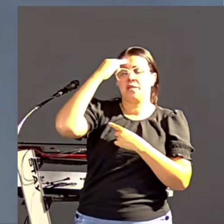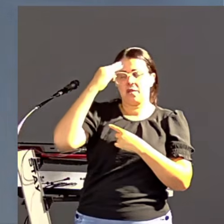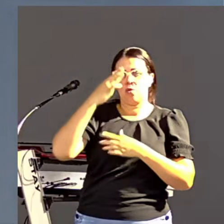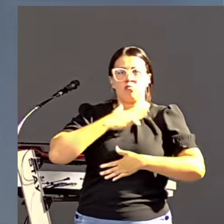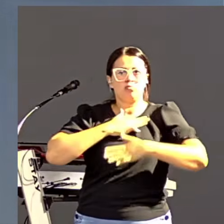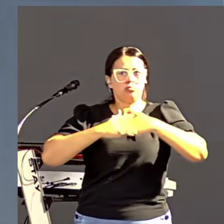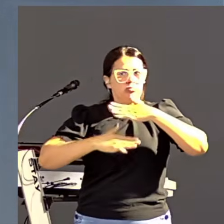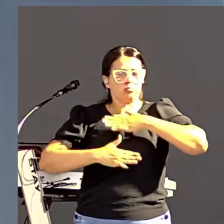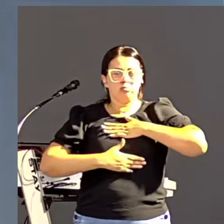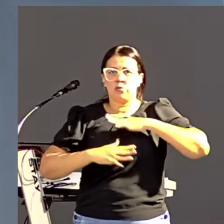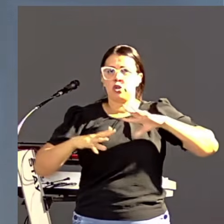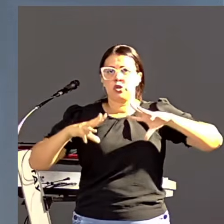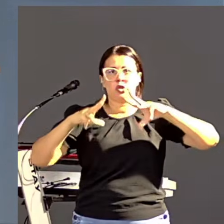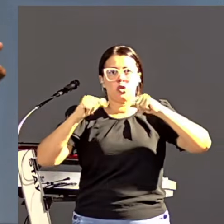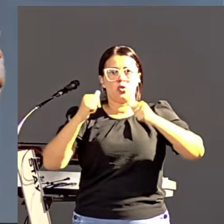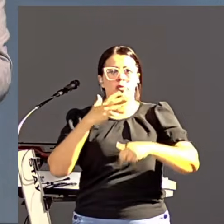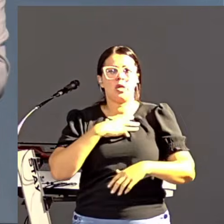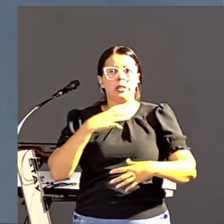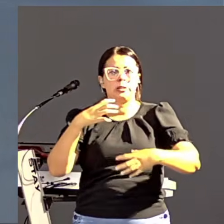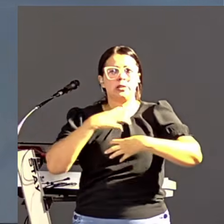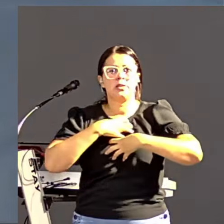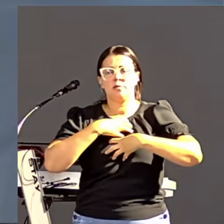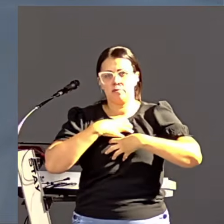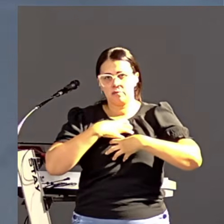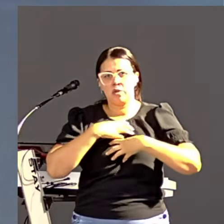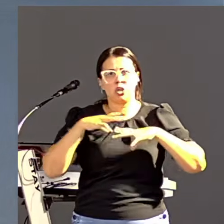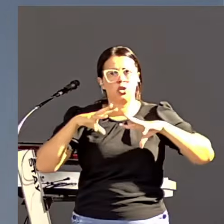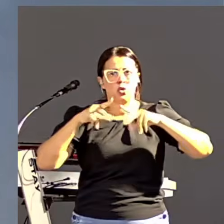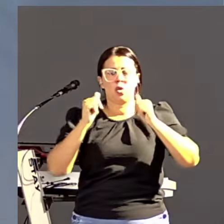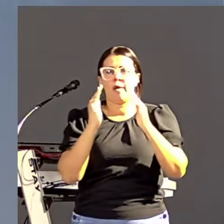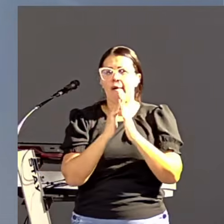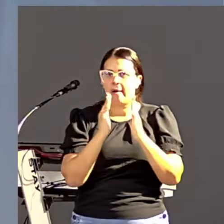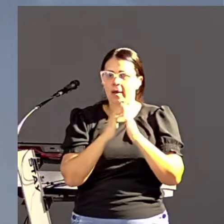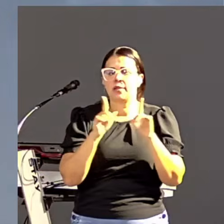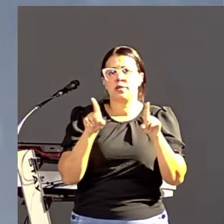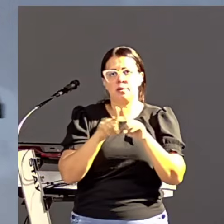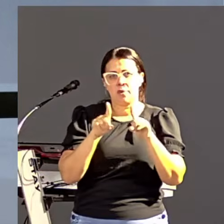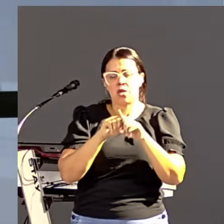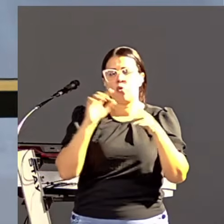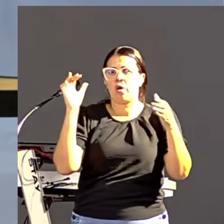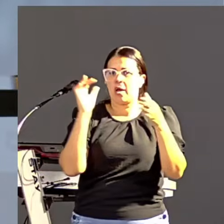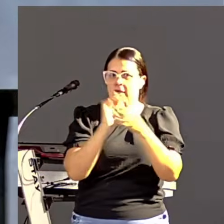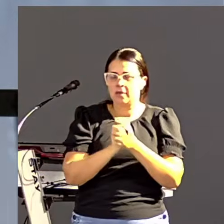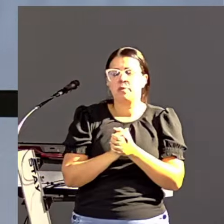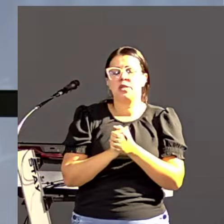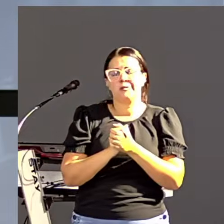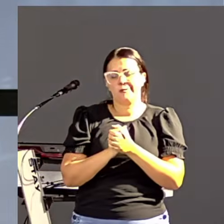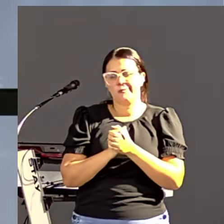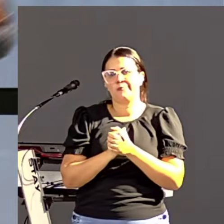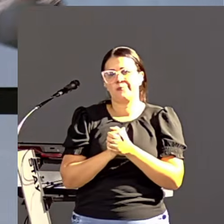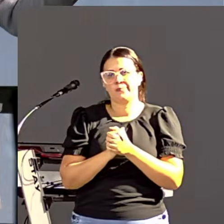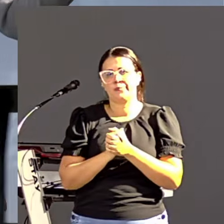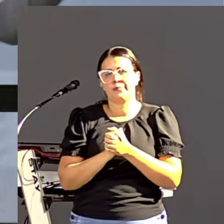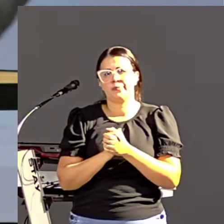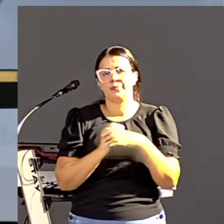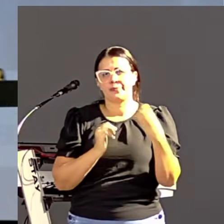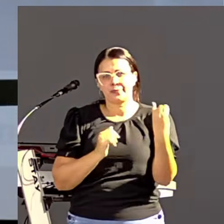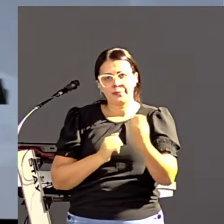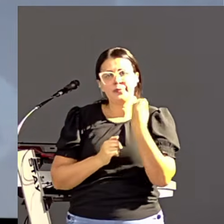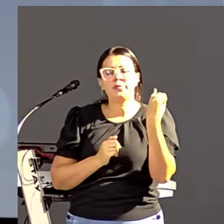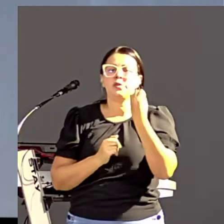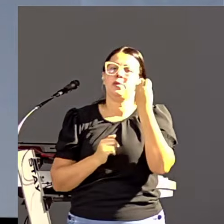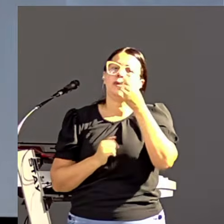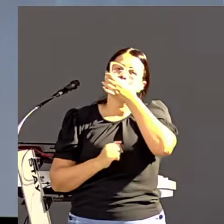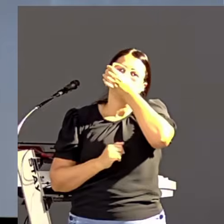alma, protege os nossos sentimentos, protege a nossa casa, protege o nosso casamento. Proteja o seu